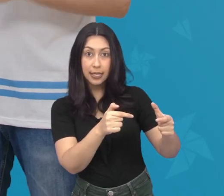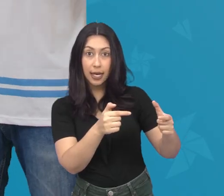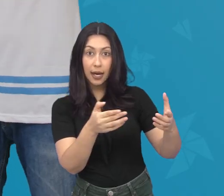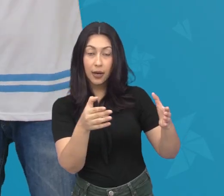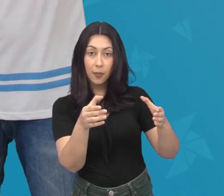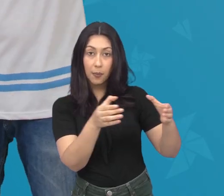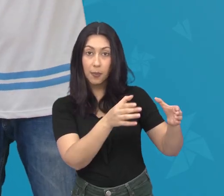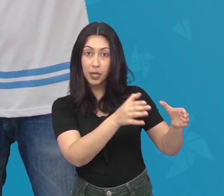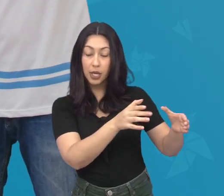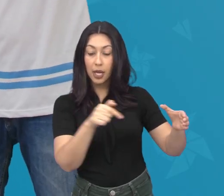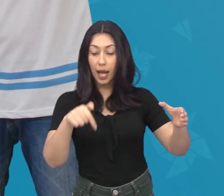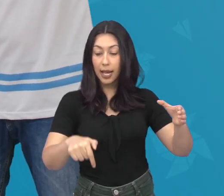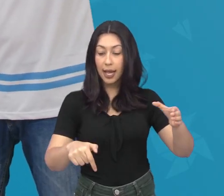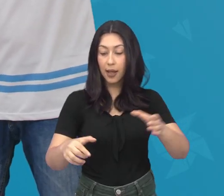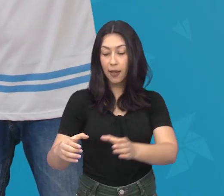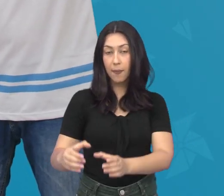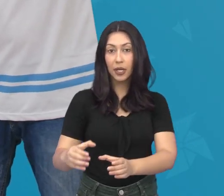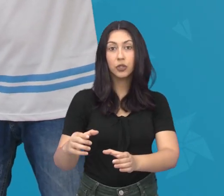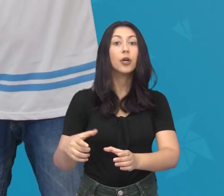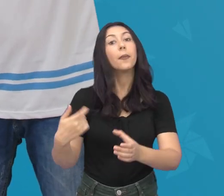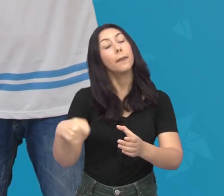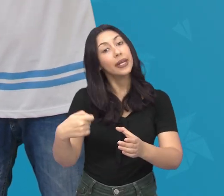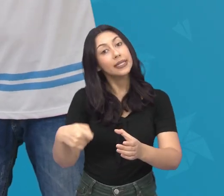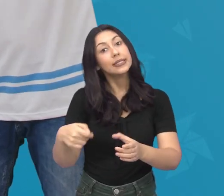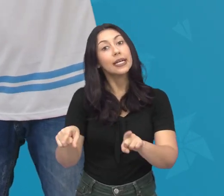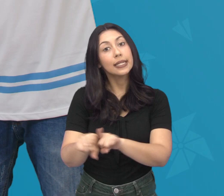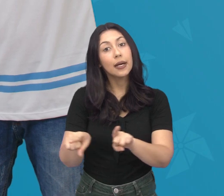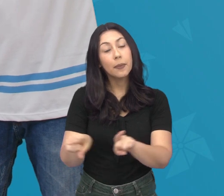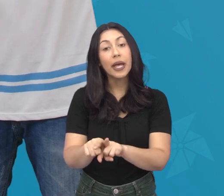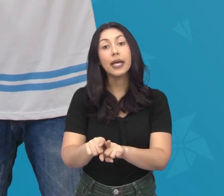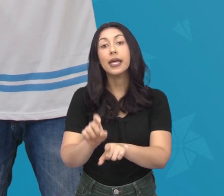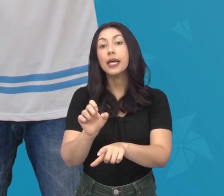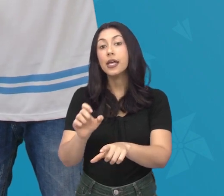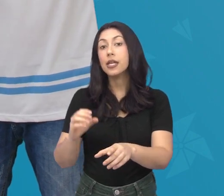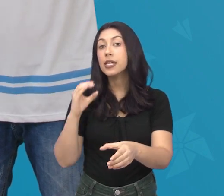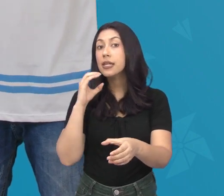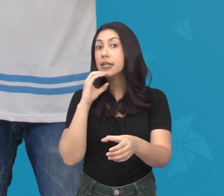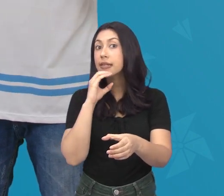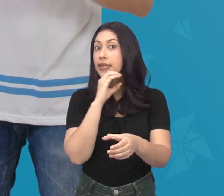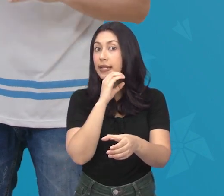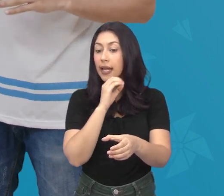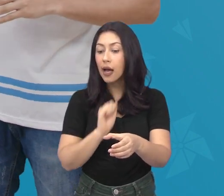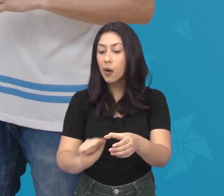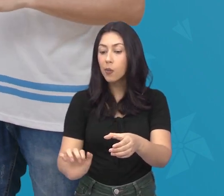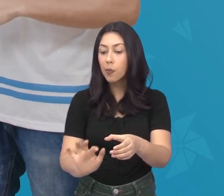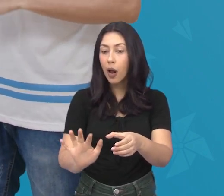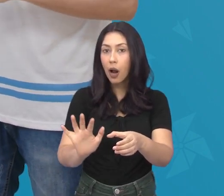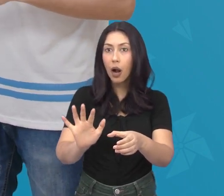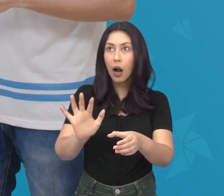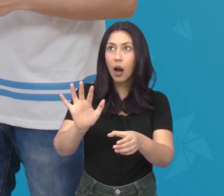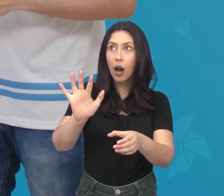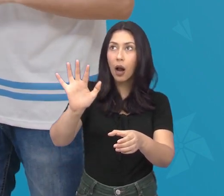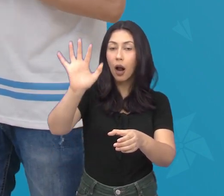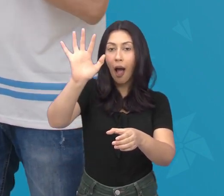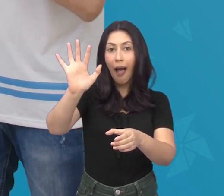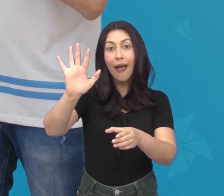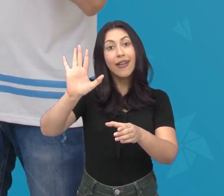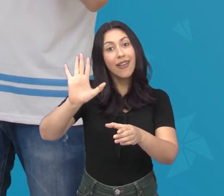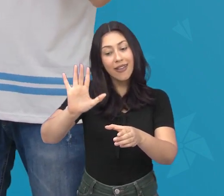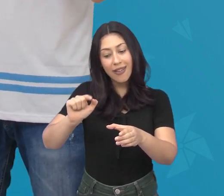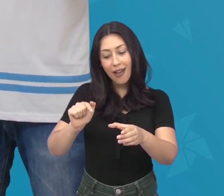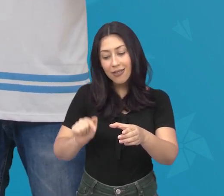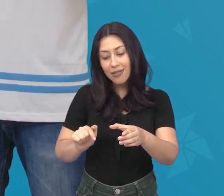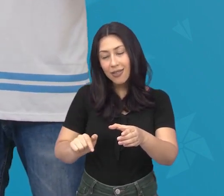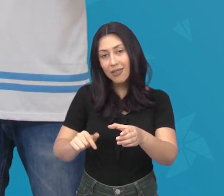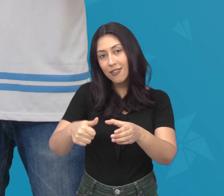caso, então, a gente dissolve, joga a água ali nesse meio, a gente dissolve o açúcar na água, depois a gente separa, né, essa